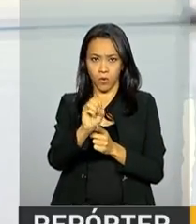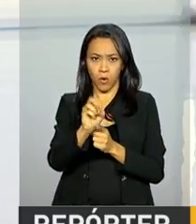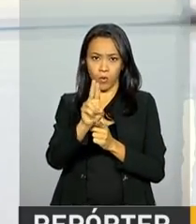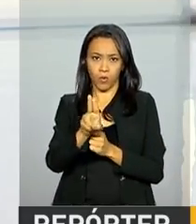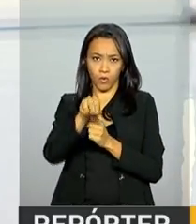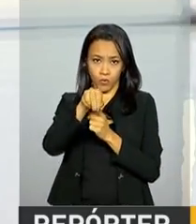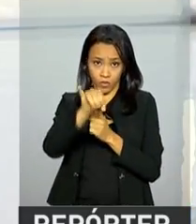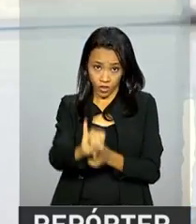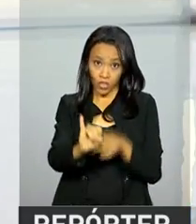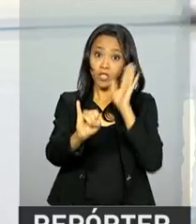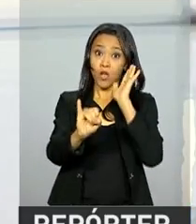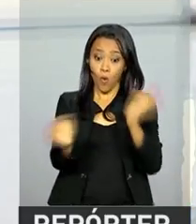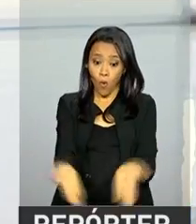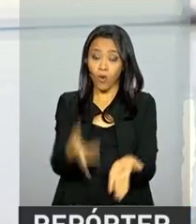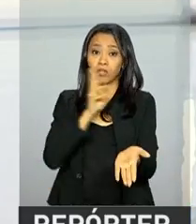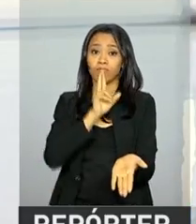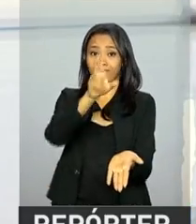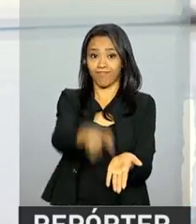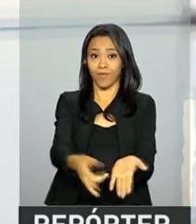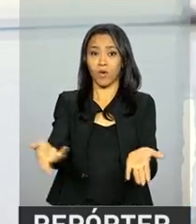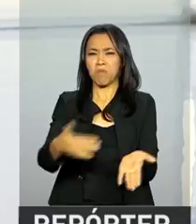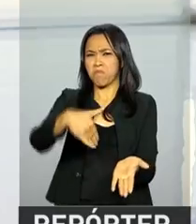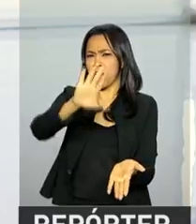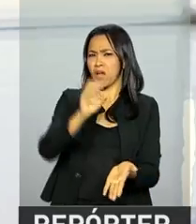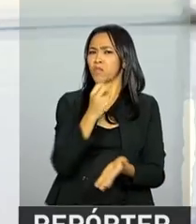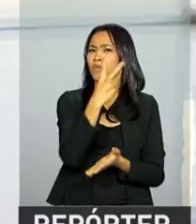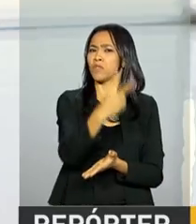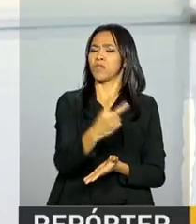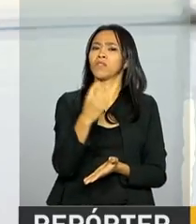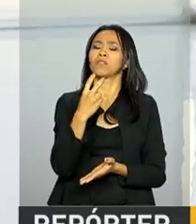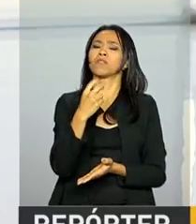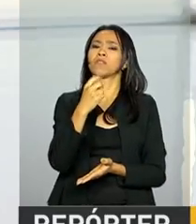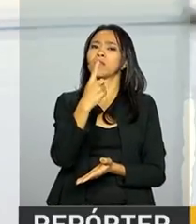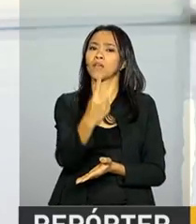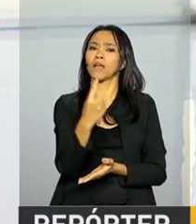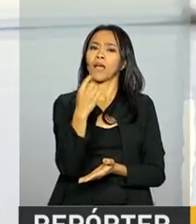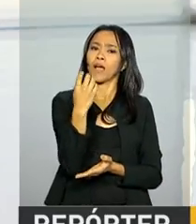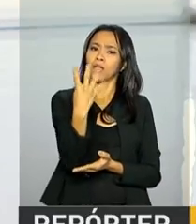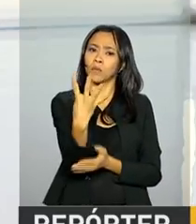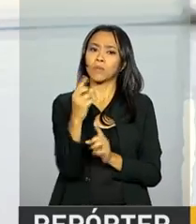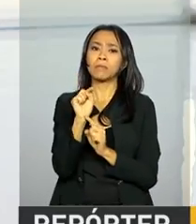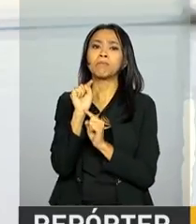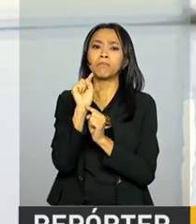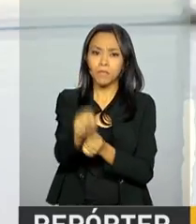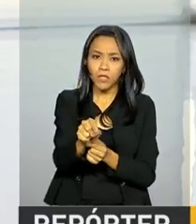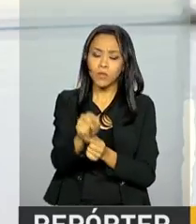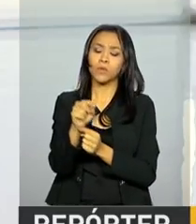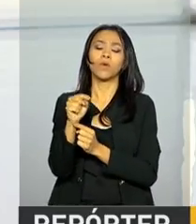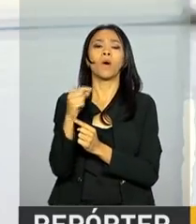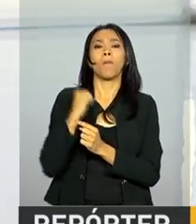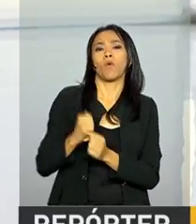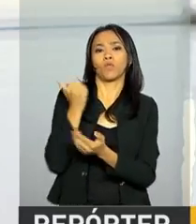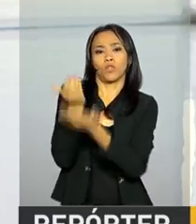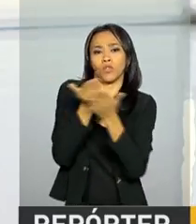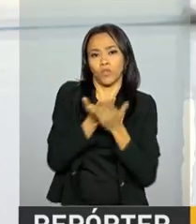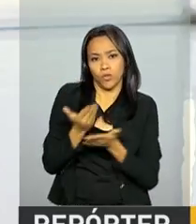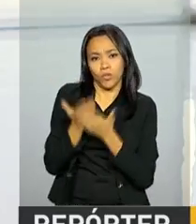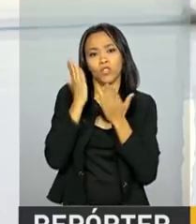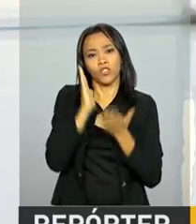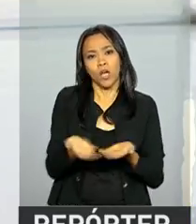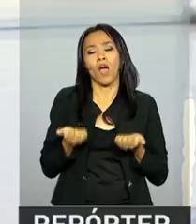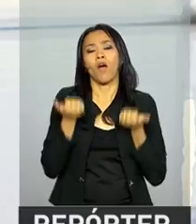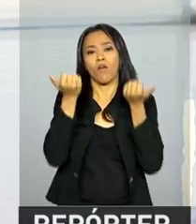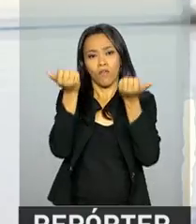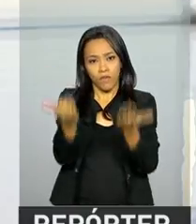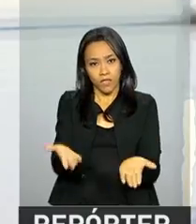Todos como você falou saiu hoje mais de 214.000 bolsas de estudo bolsas de ensino estão sendo ofertadas nesse